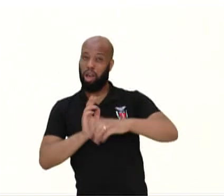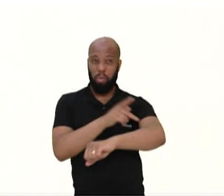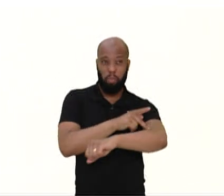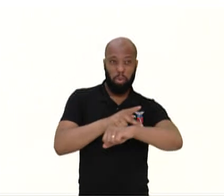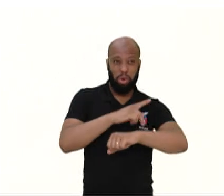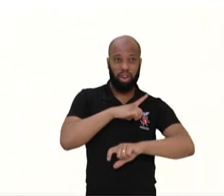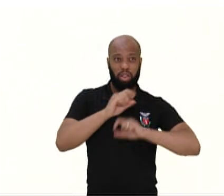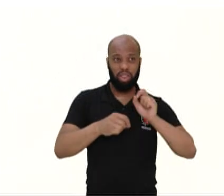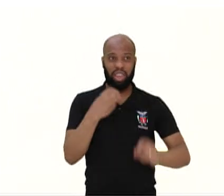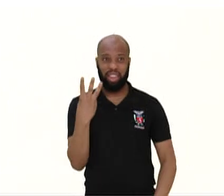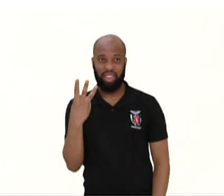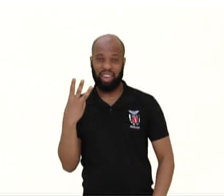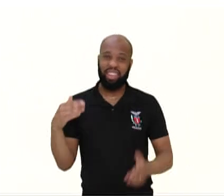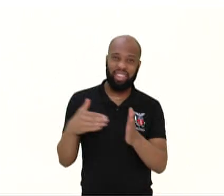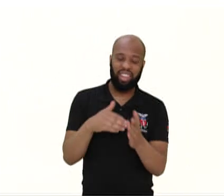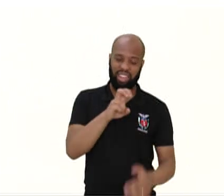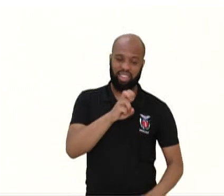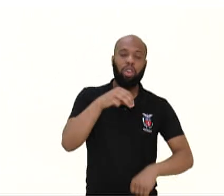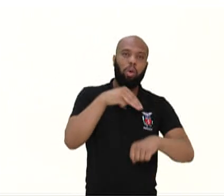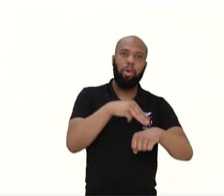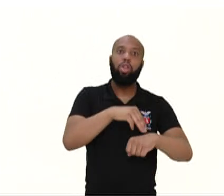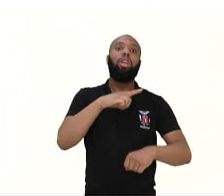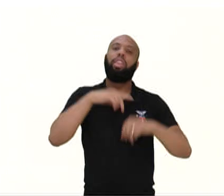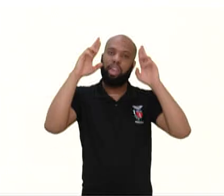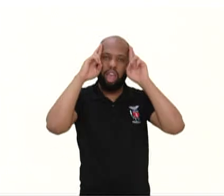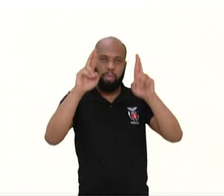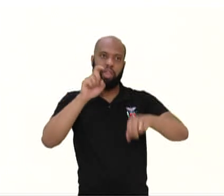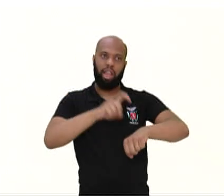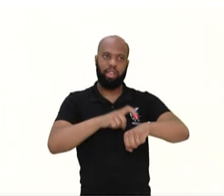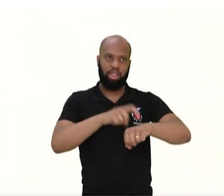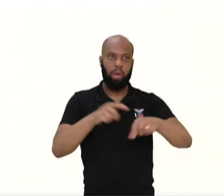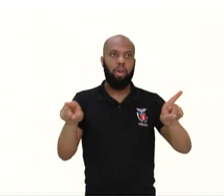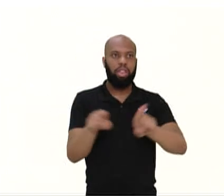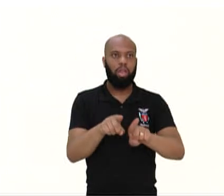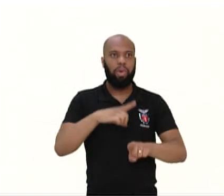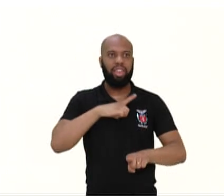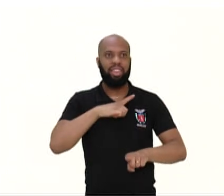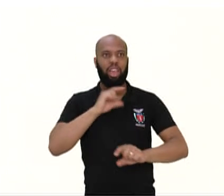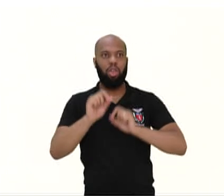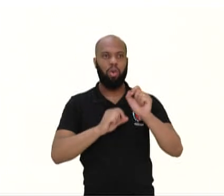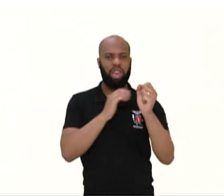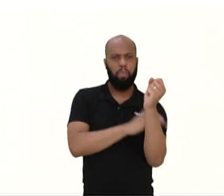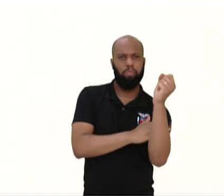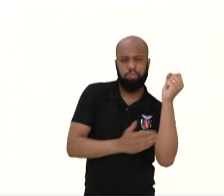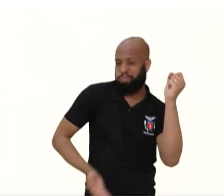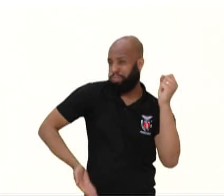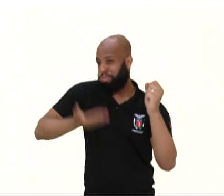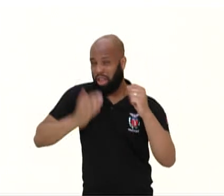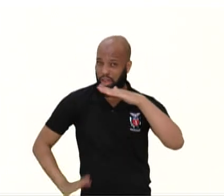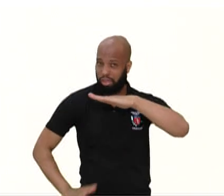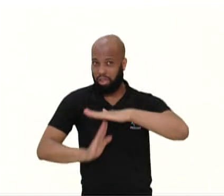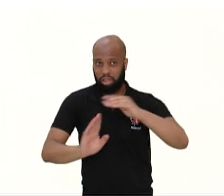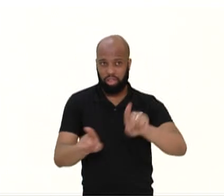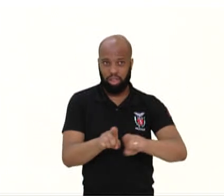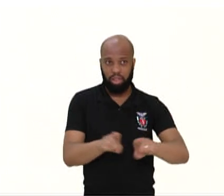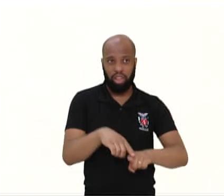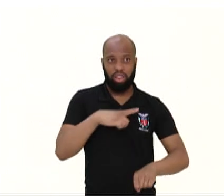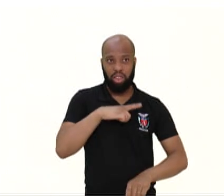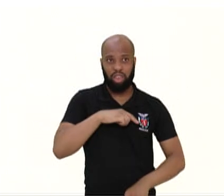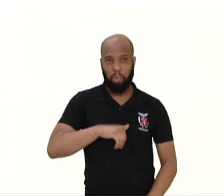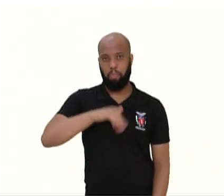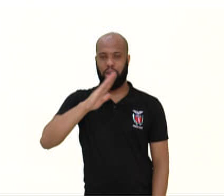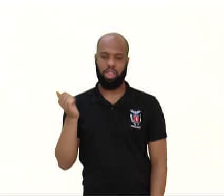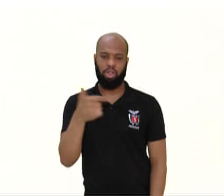3 minutos. Então, esse tempo deve ser respeitado durante o treino para que você alcance o objetivo e adquira